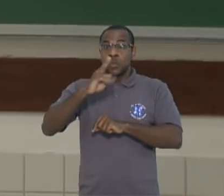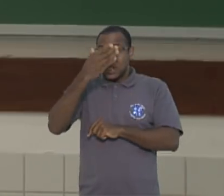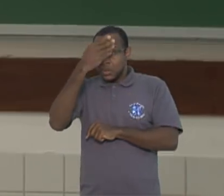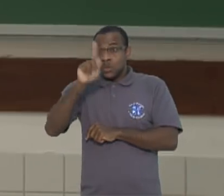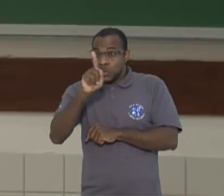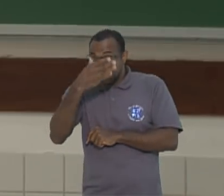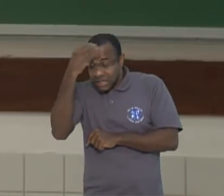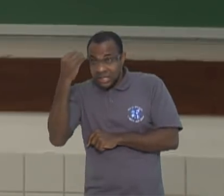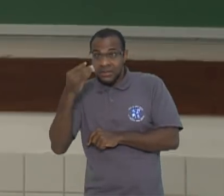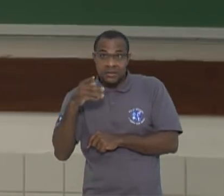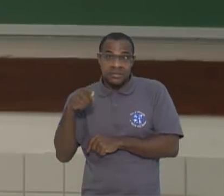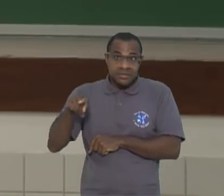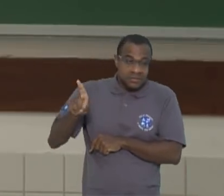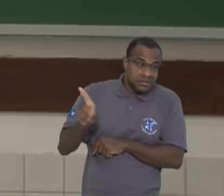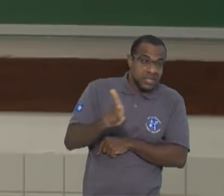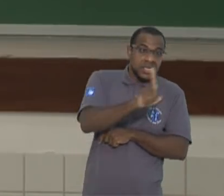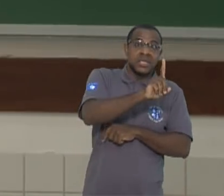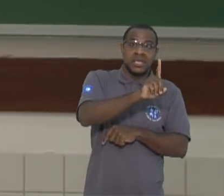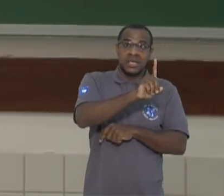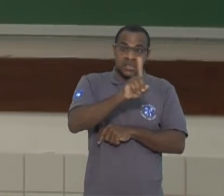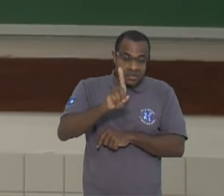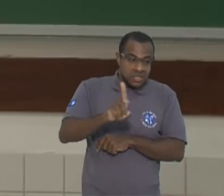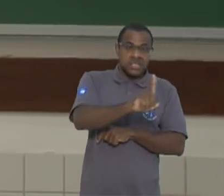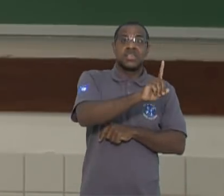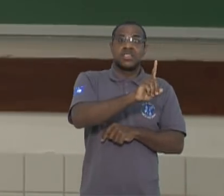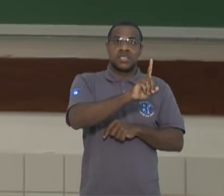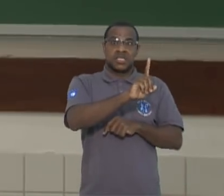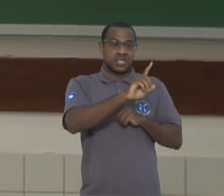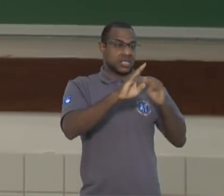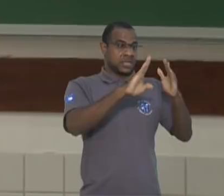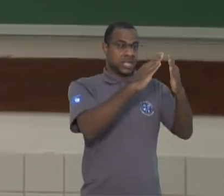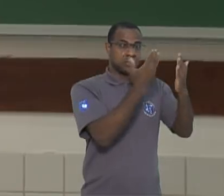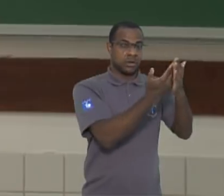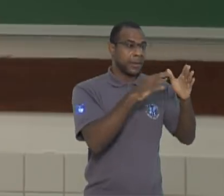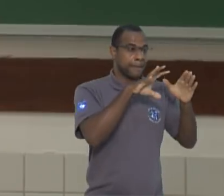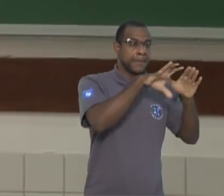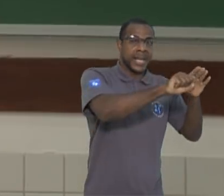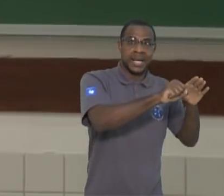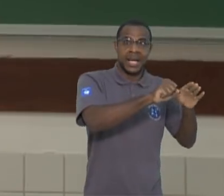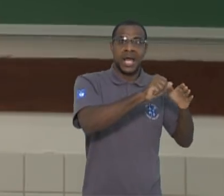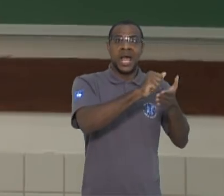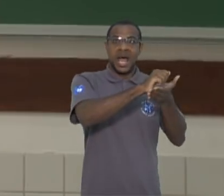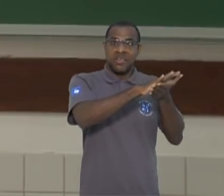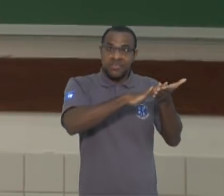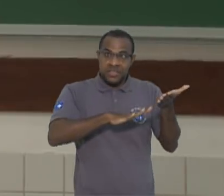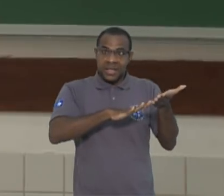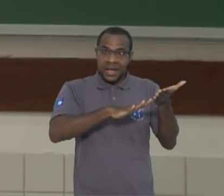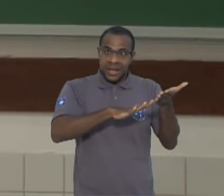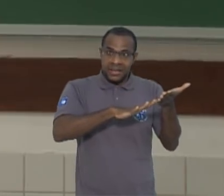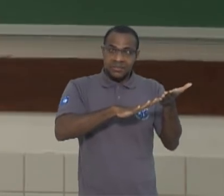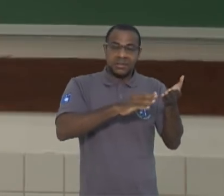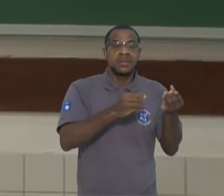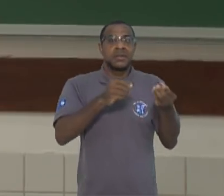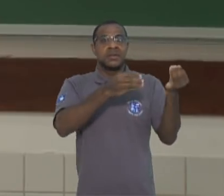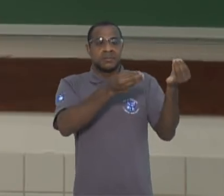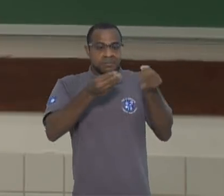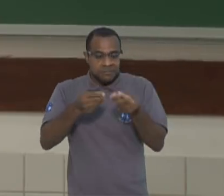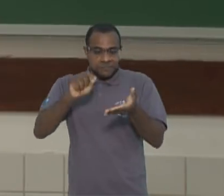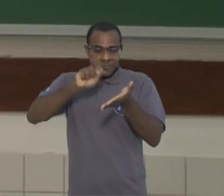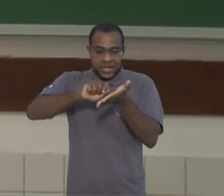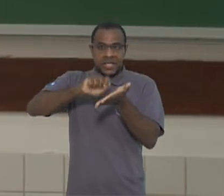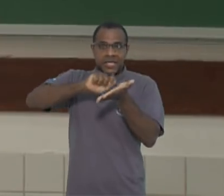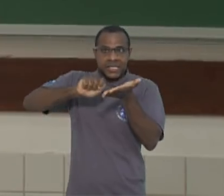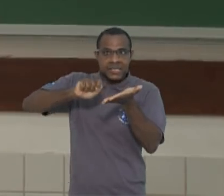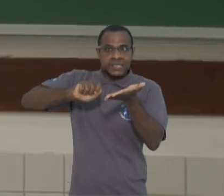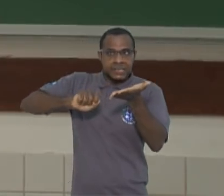as atividades e devolver na escola também, tá? Para garantir que está tudo certinho, nota, né? Tudo ok, tá bom? Não